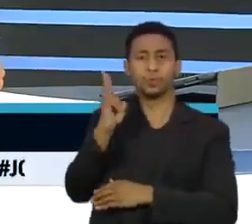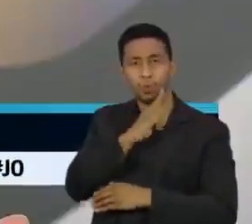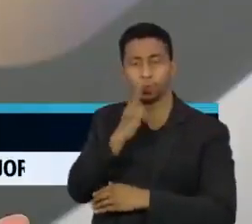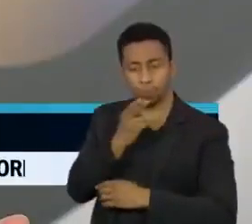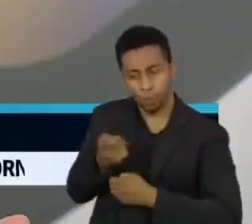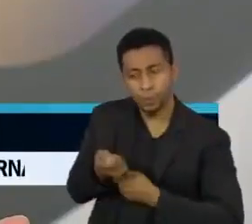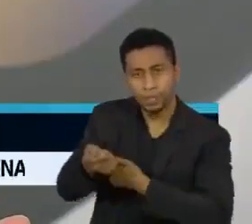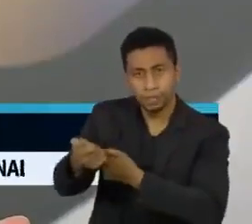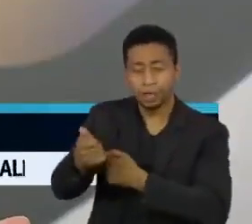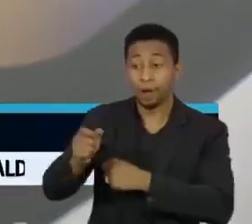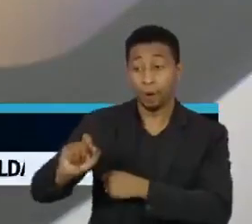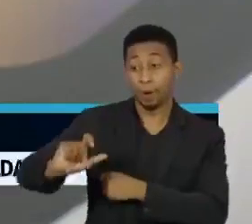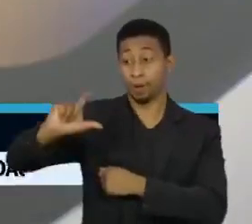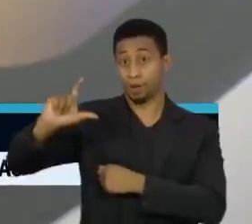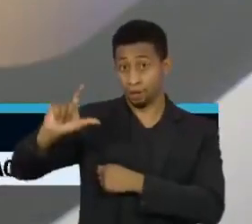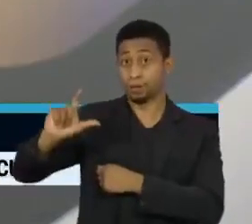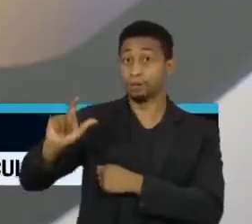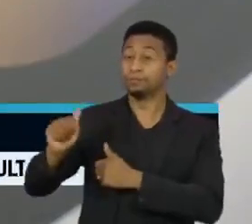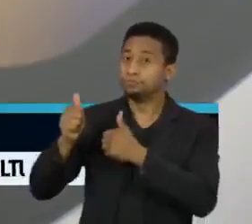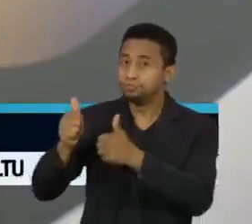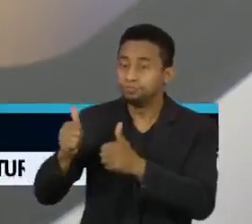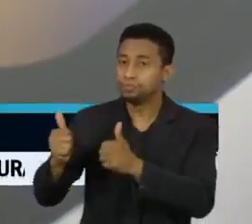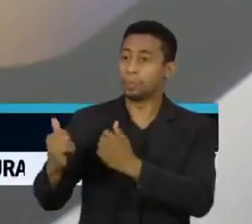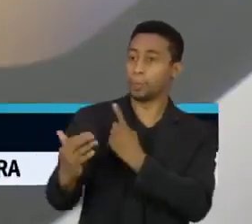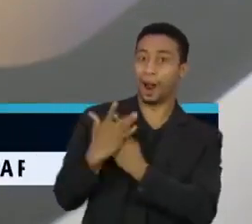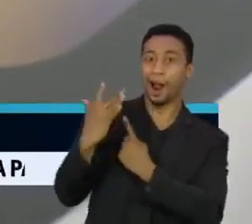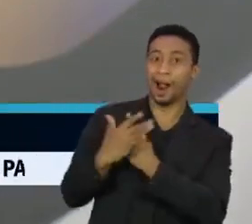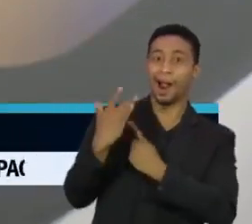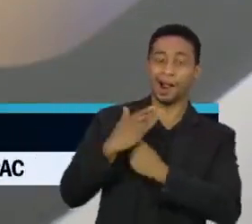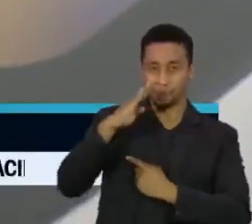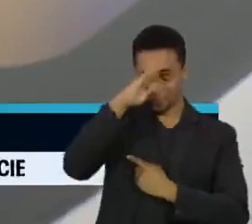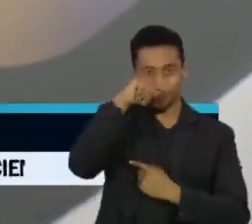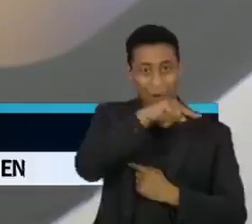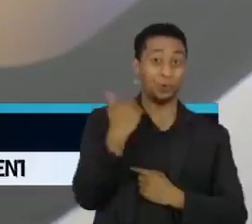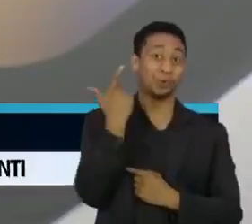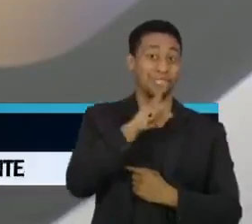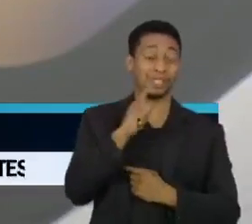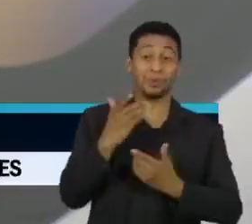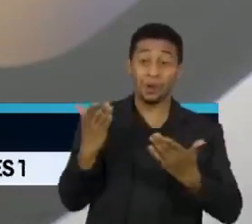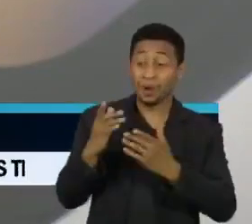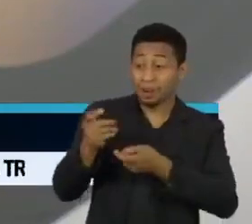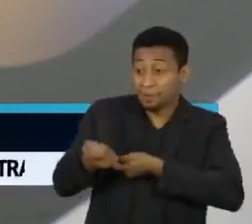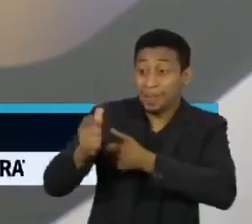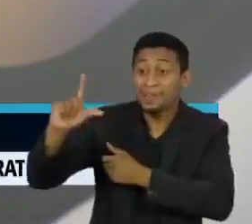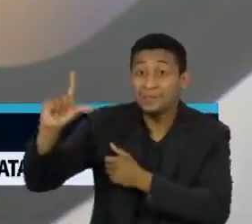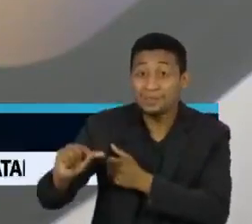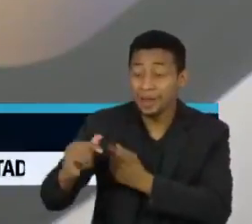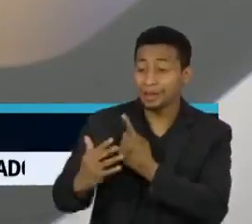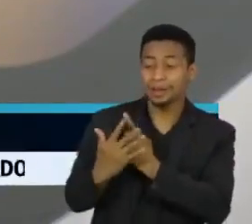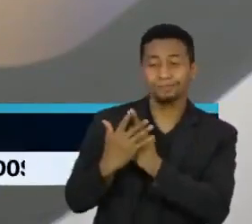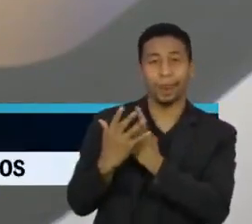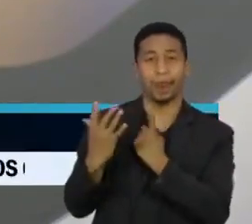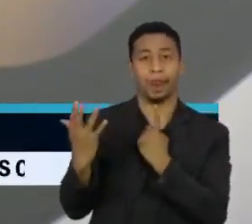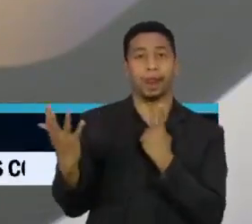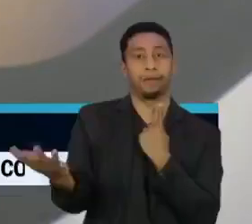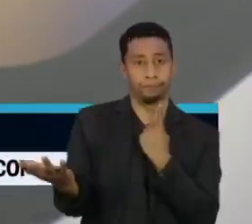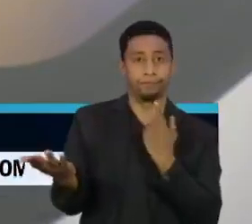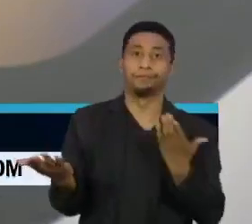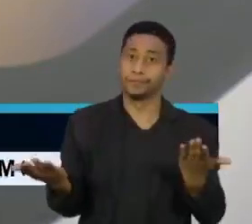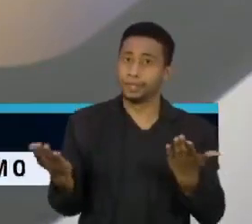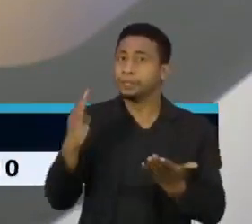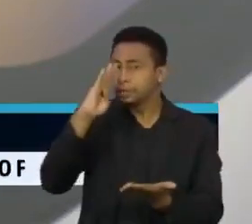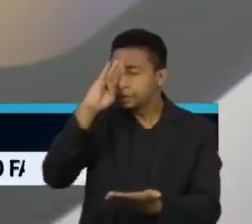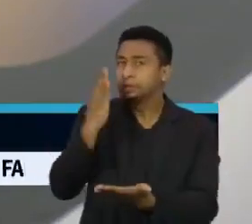maior, ele ganhou bastante popularidade nas pesquisas. Agora, nesse ano, com o auxílio menor, já não teve efeito. Então, eles estão confiando muito que vai